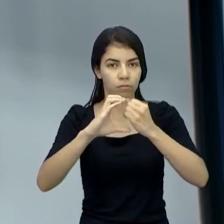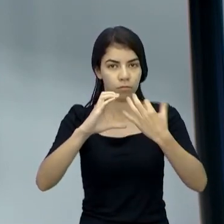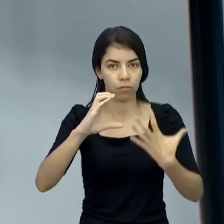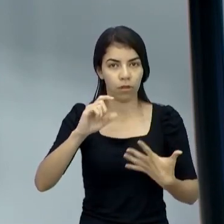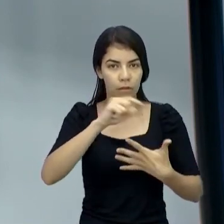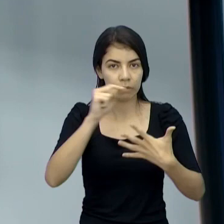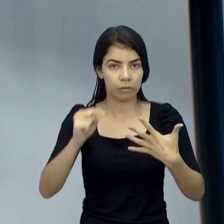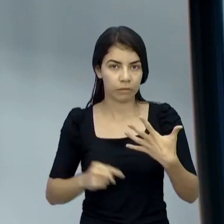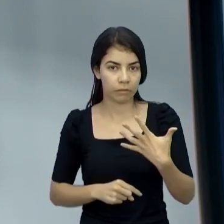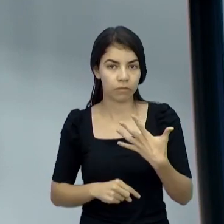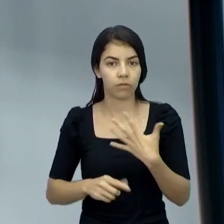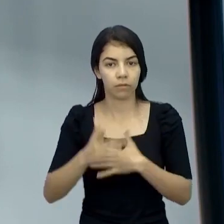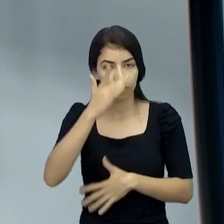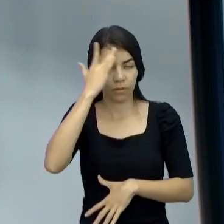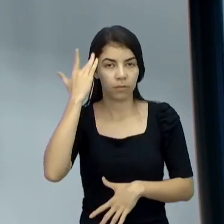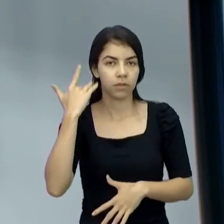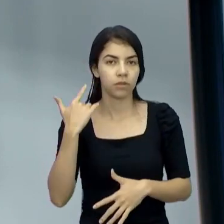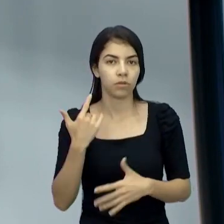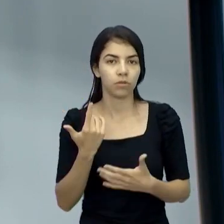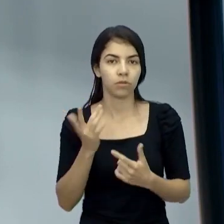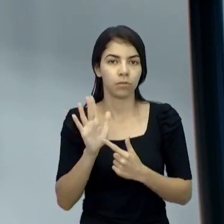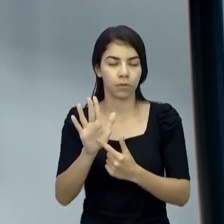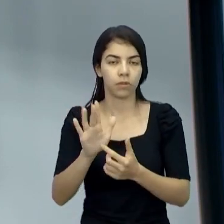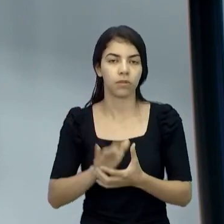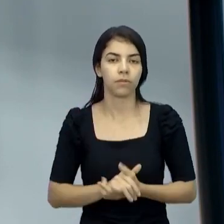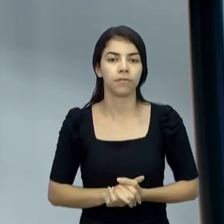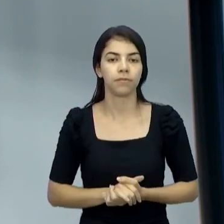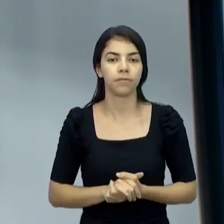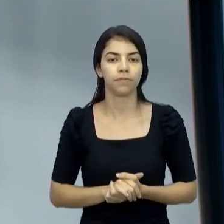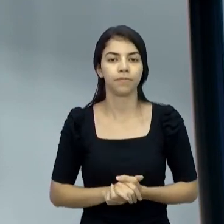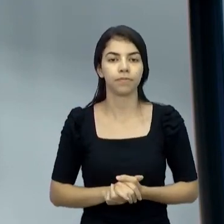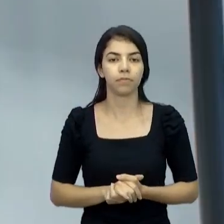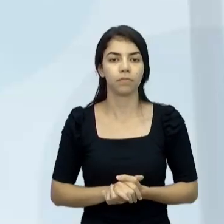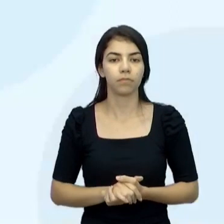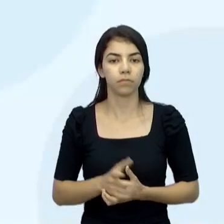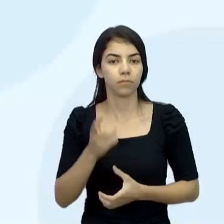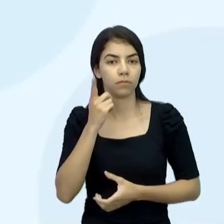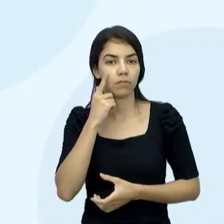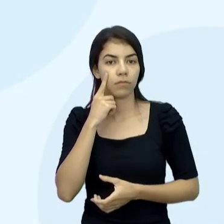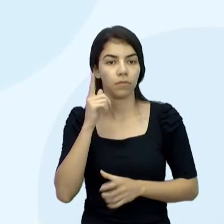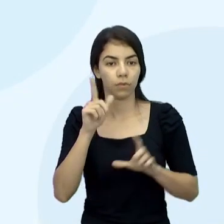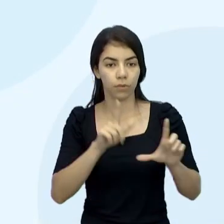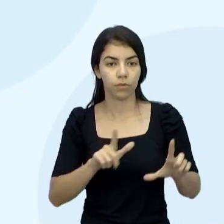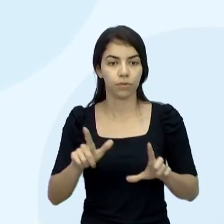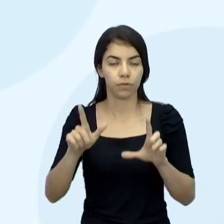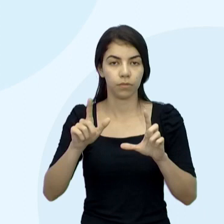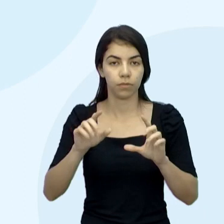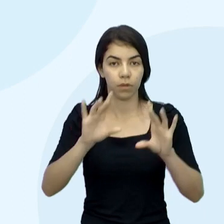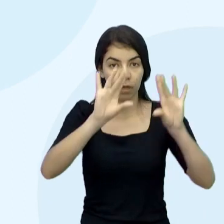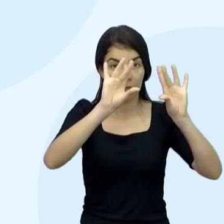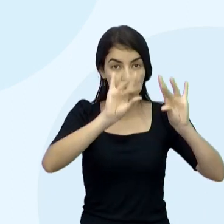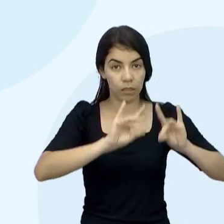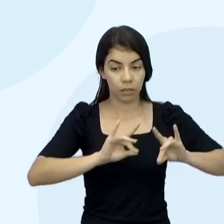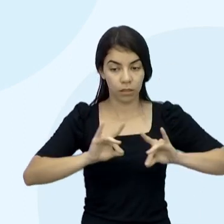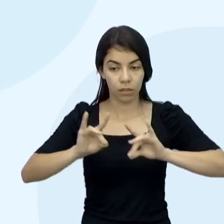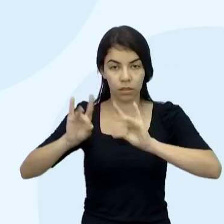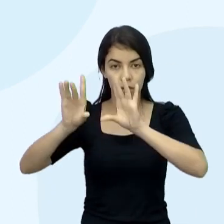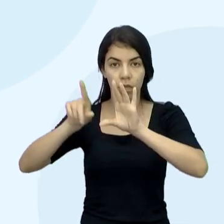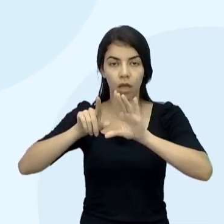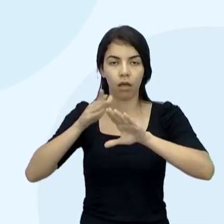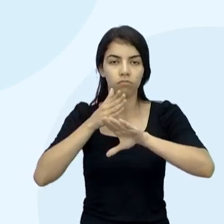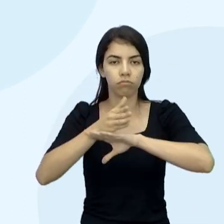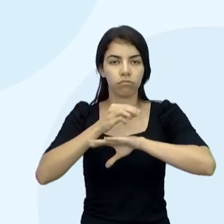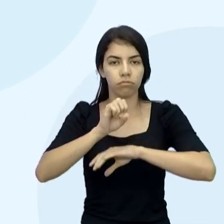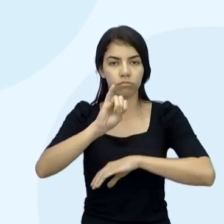para quem lê. E é isso que a gente vai apresentar para você. Então, esse link que está aí, ele direciona você lá para o site